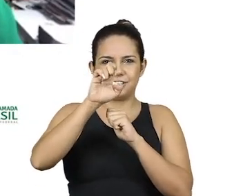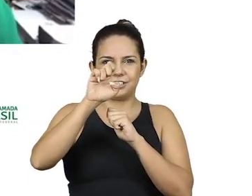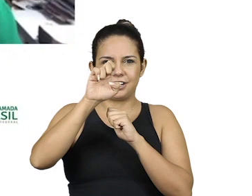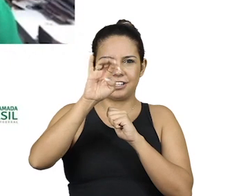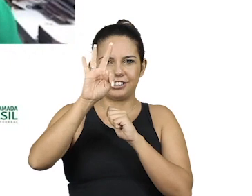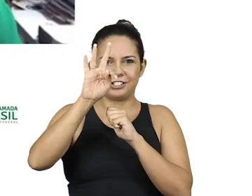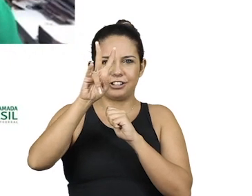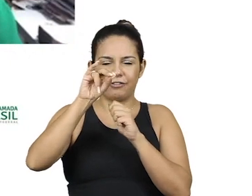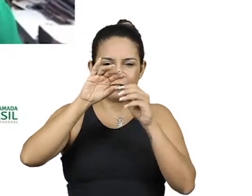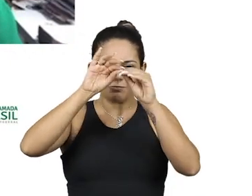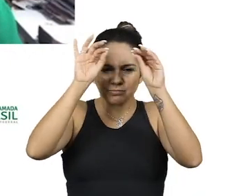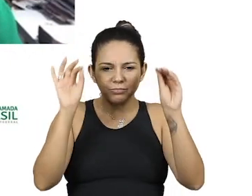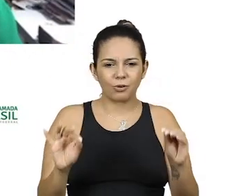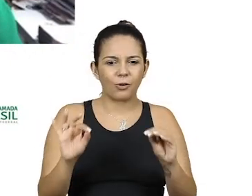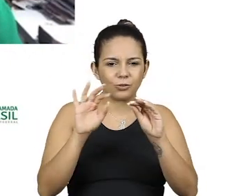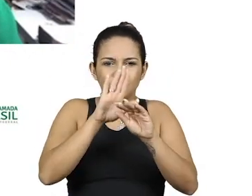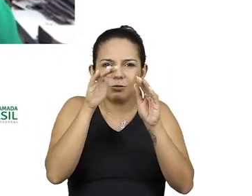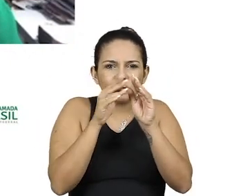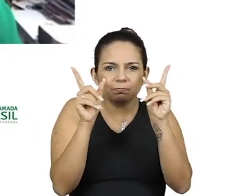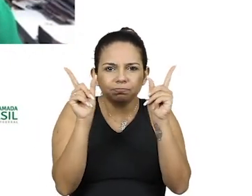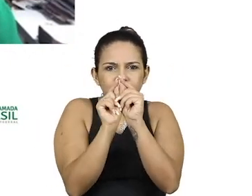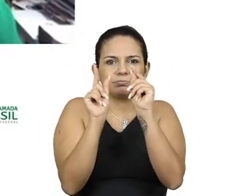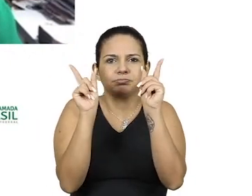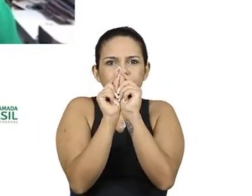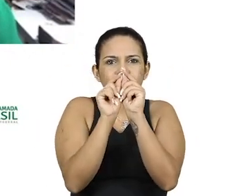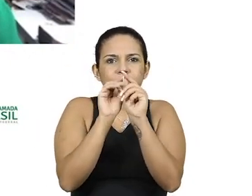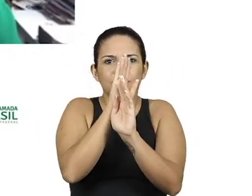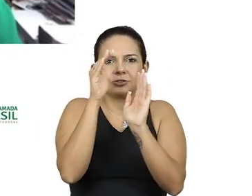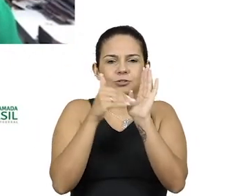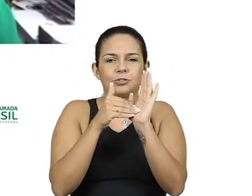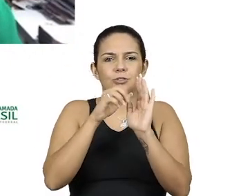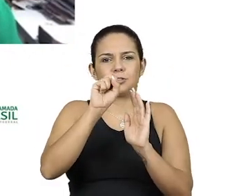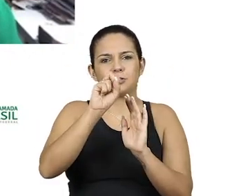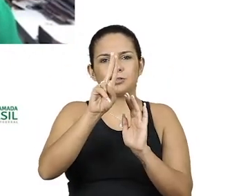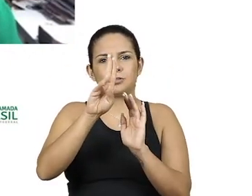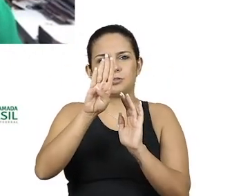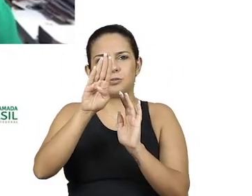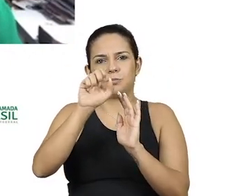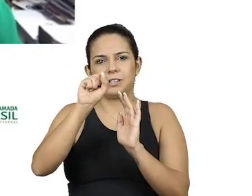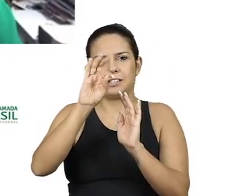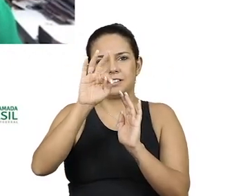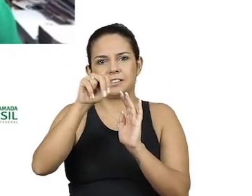do poema. Tá tudo no enxuto, tá tudo no substantivo.